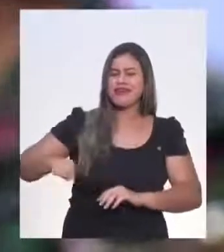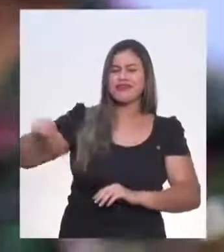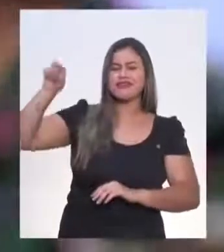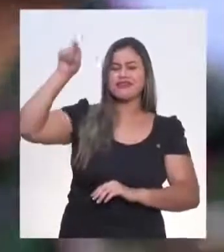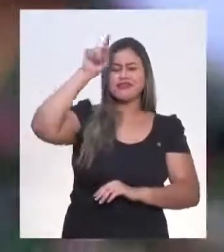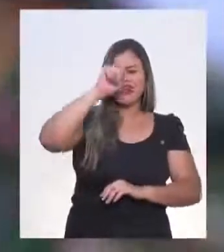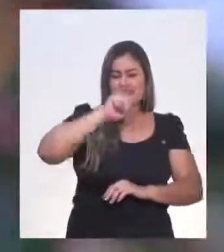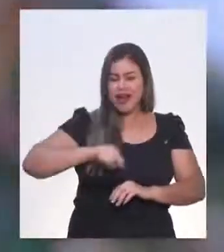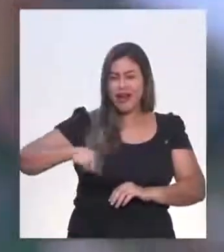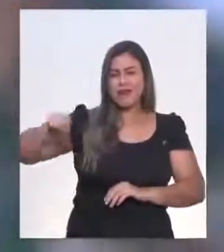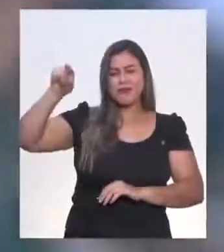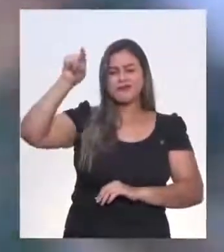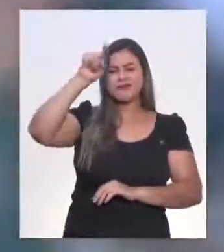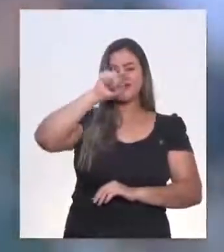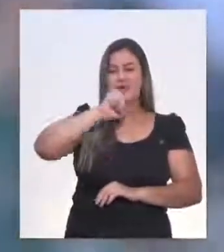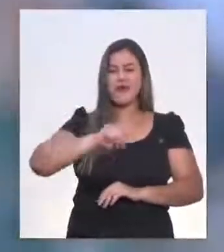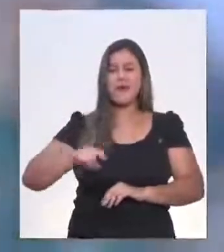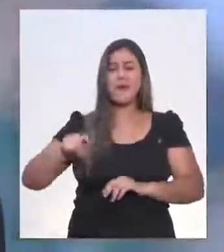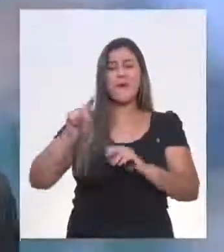Medo constitucionalissimamente